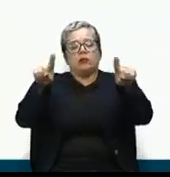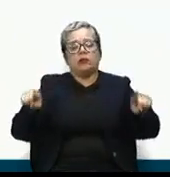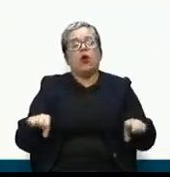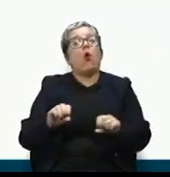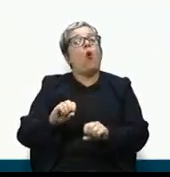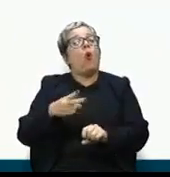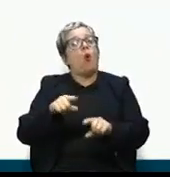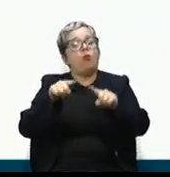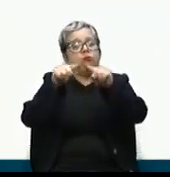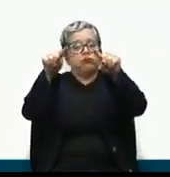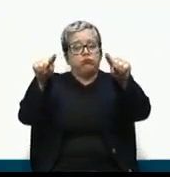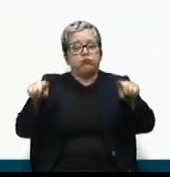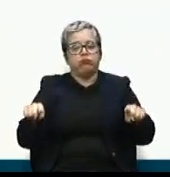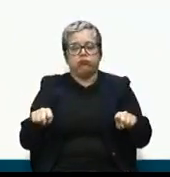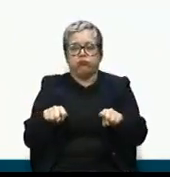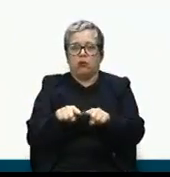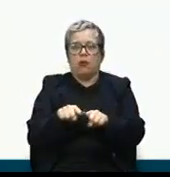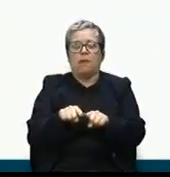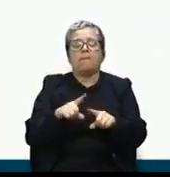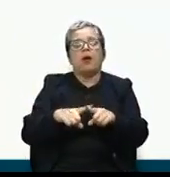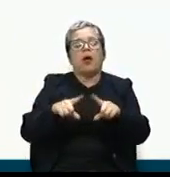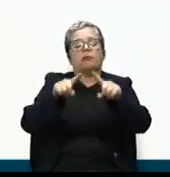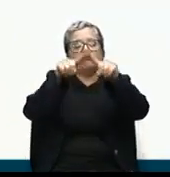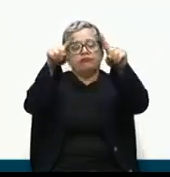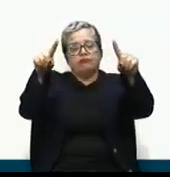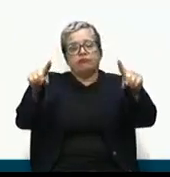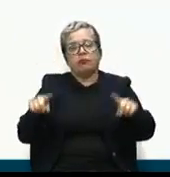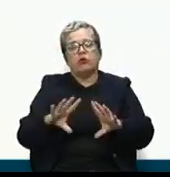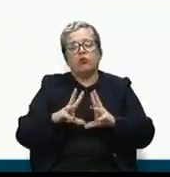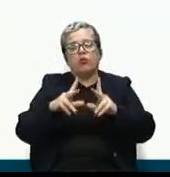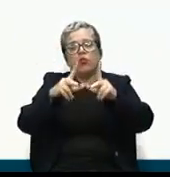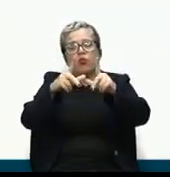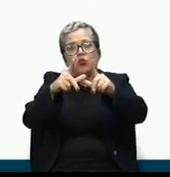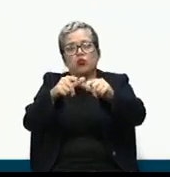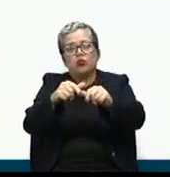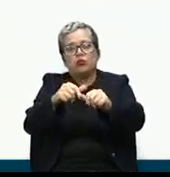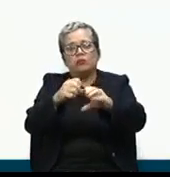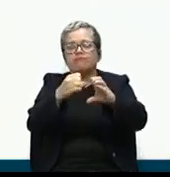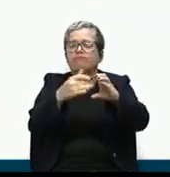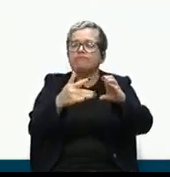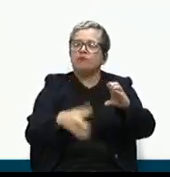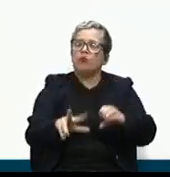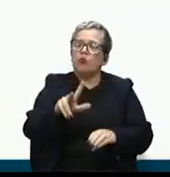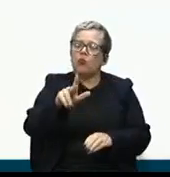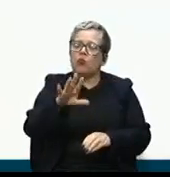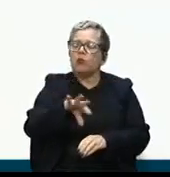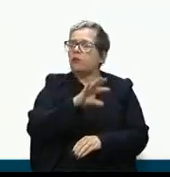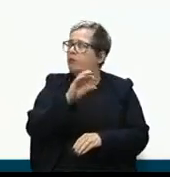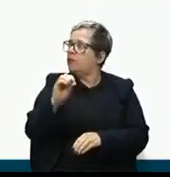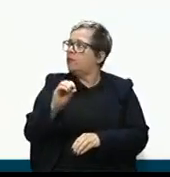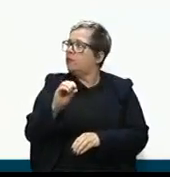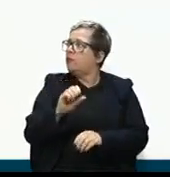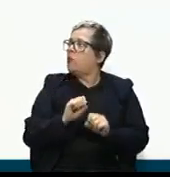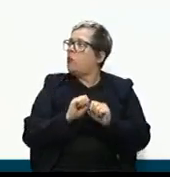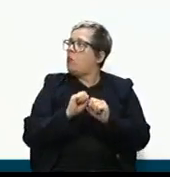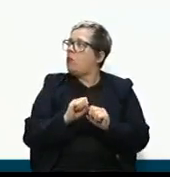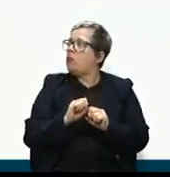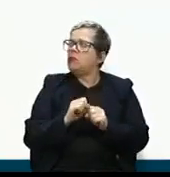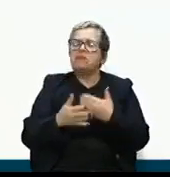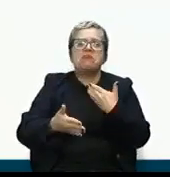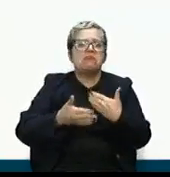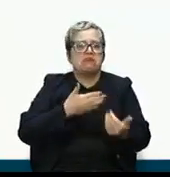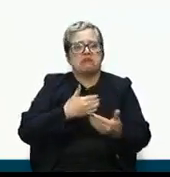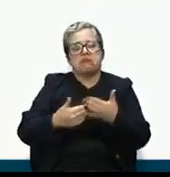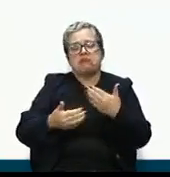quadrangular. Elas são aquelas matrizes que todos os seus elementos são iguais a 0. Então, ela pode ser de